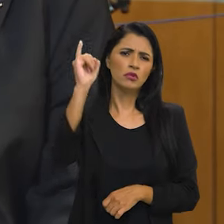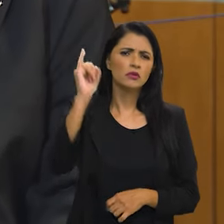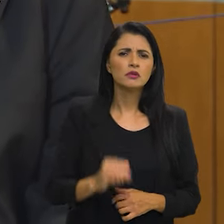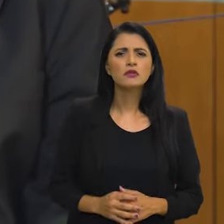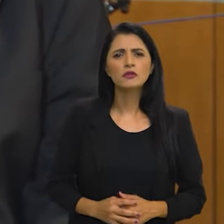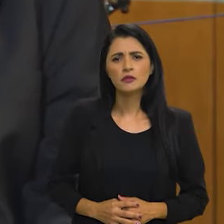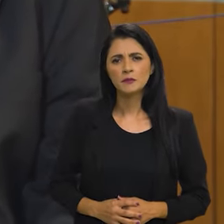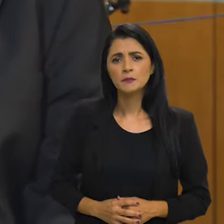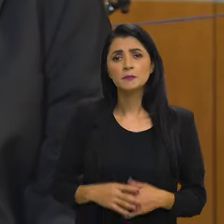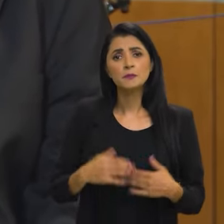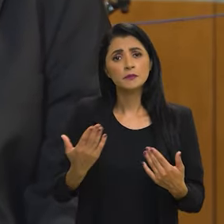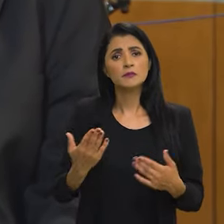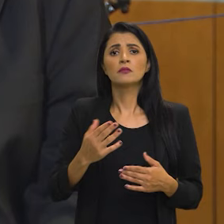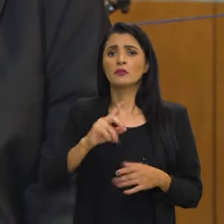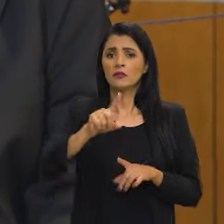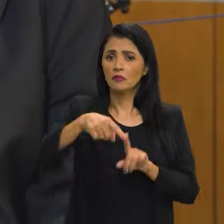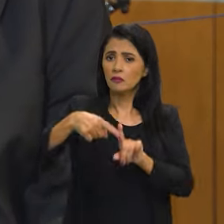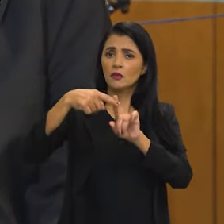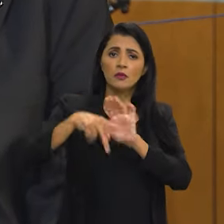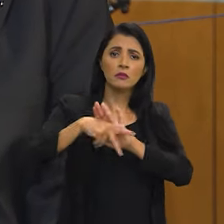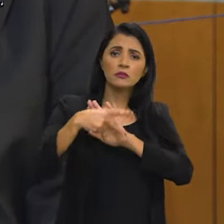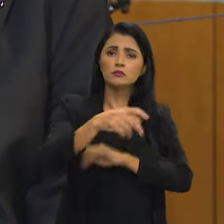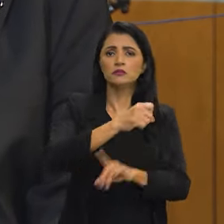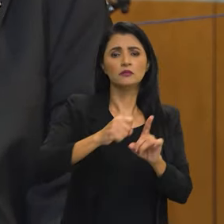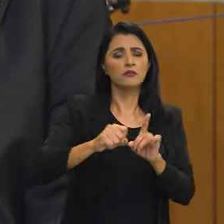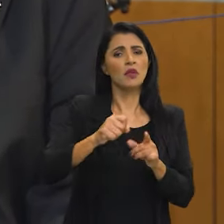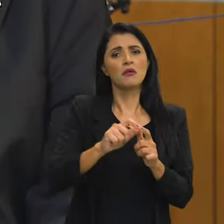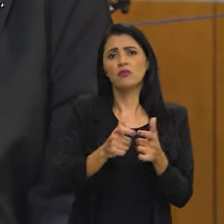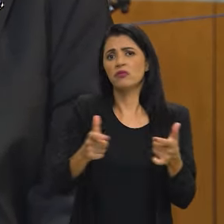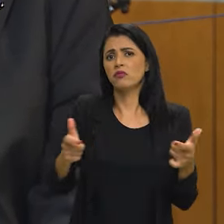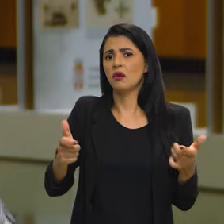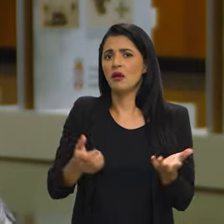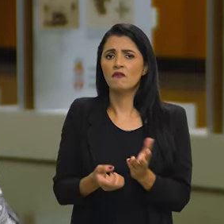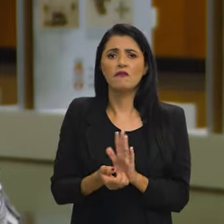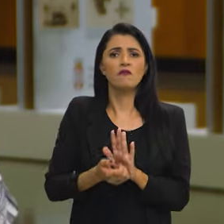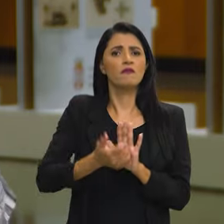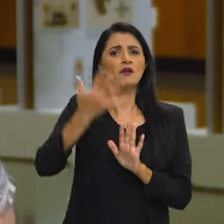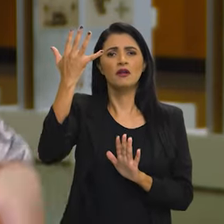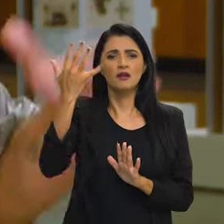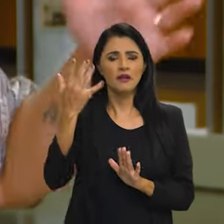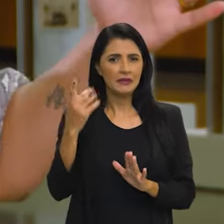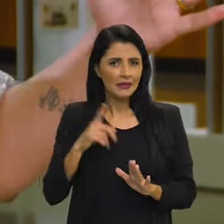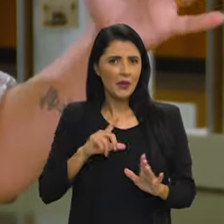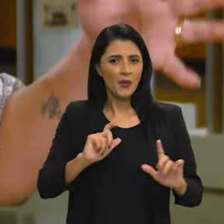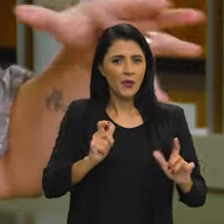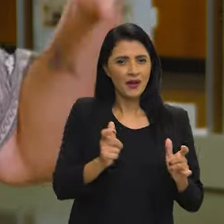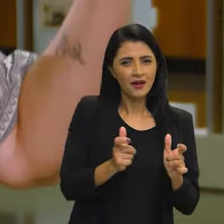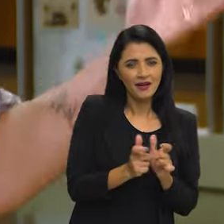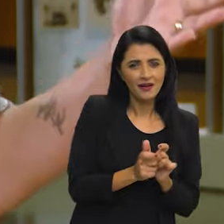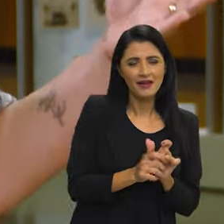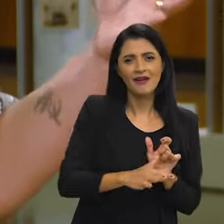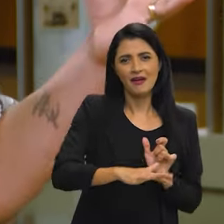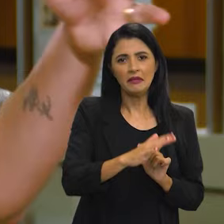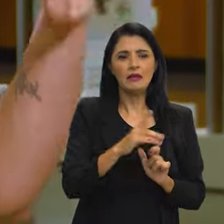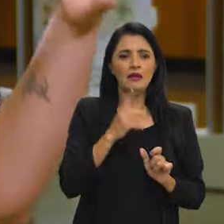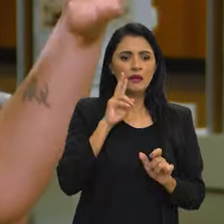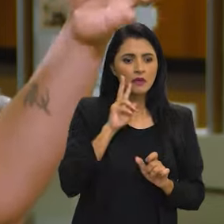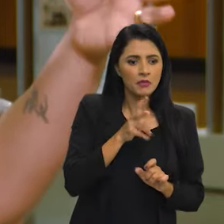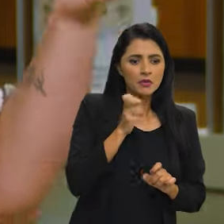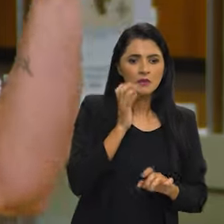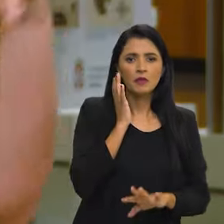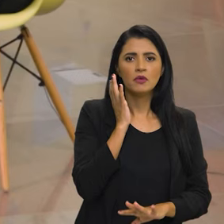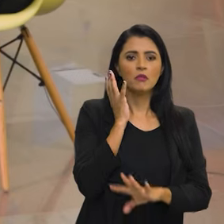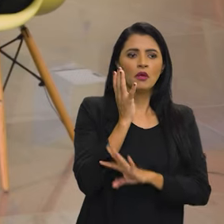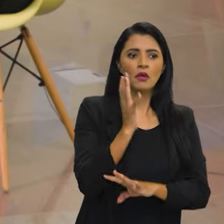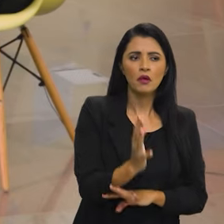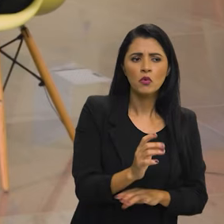importante. Os benefícios diretos para a sociedade são muito grandes. Então tem impacto desde o macro, vamos falar no desmatamento